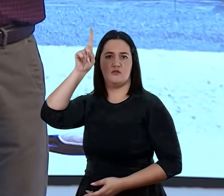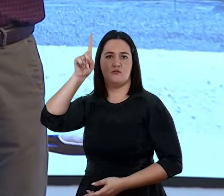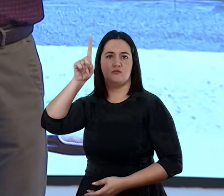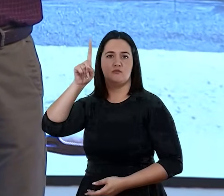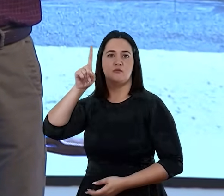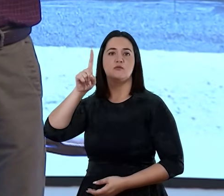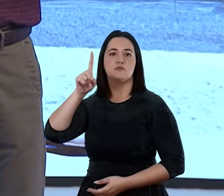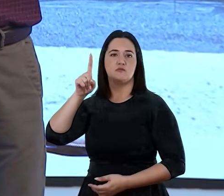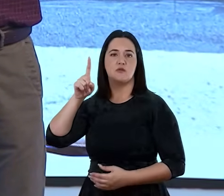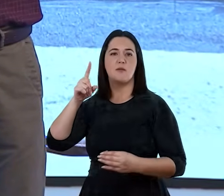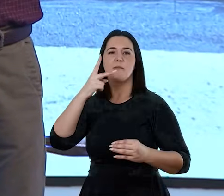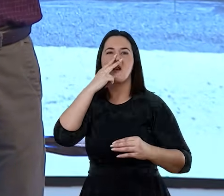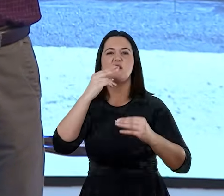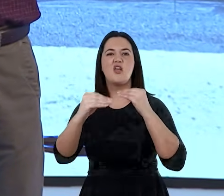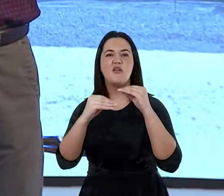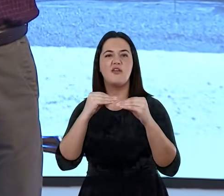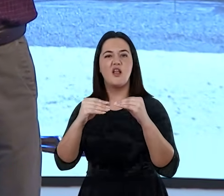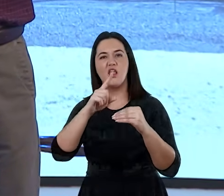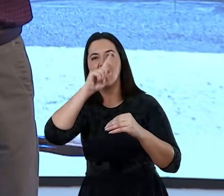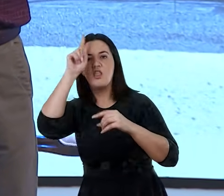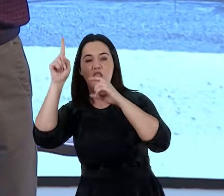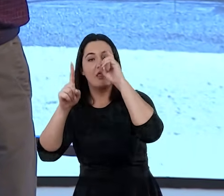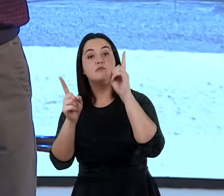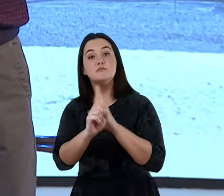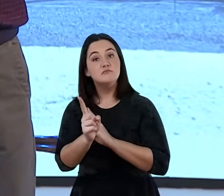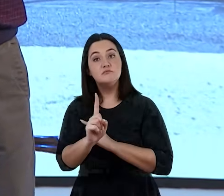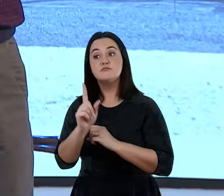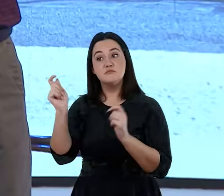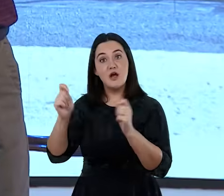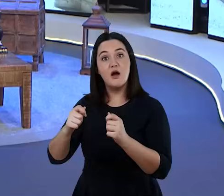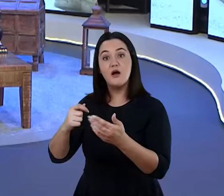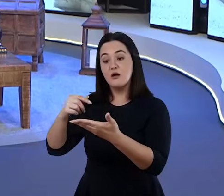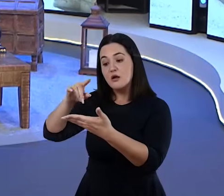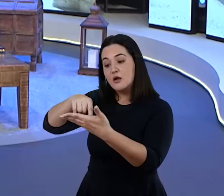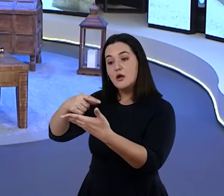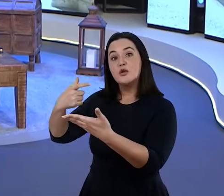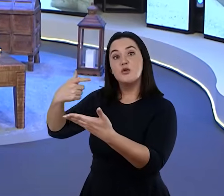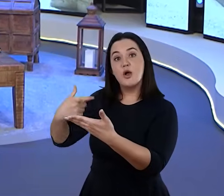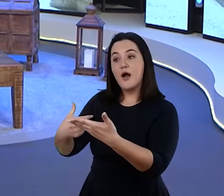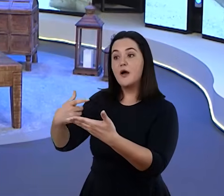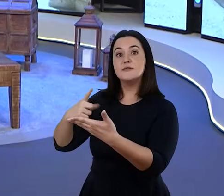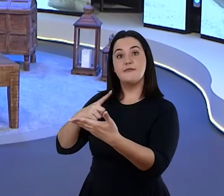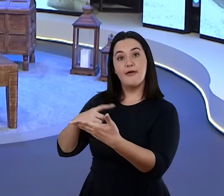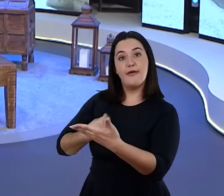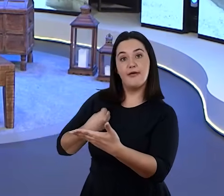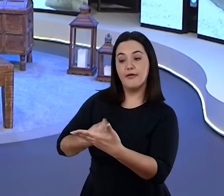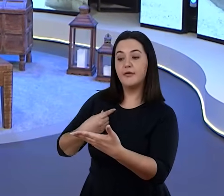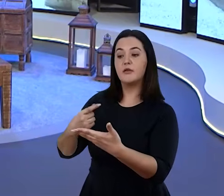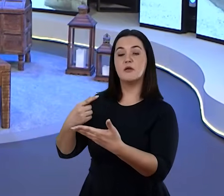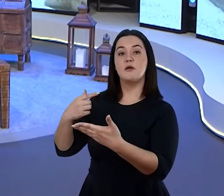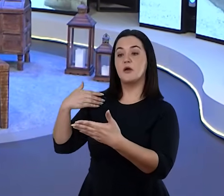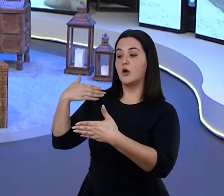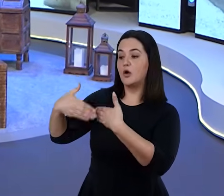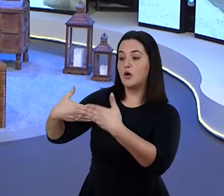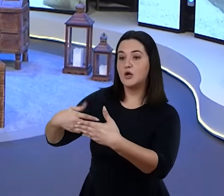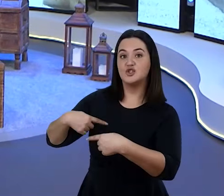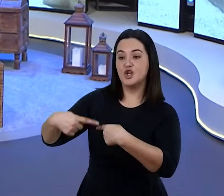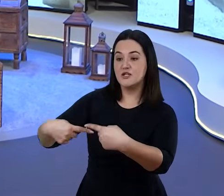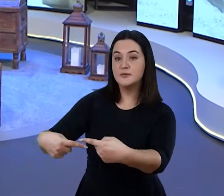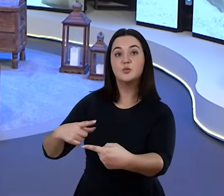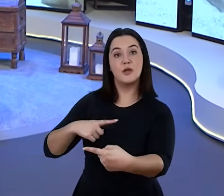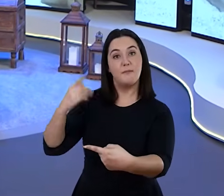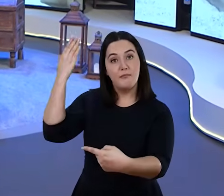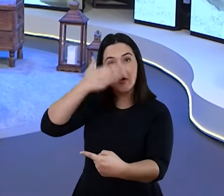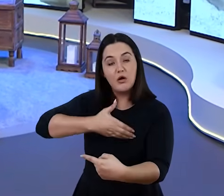um conto mitológico, isso em termos historiográficos. No que diz respeito à arqueologia, enquanto alguns insistem em